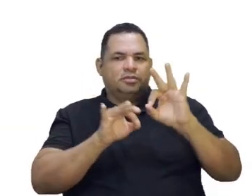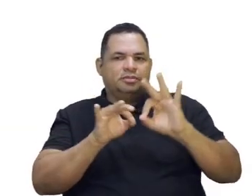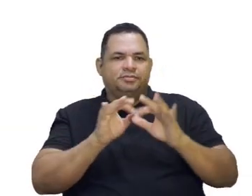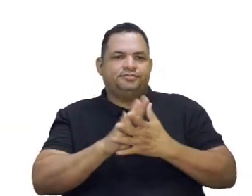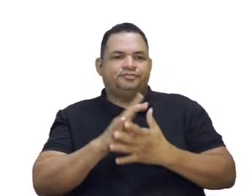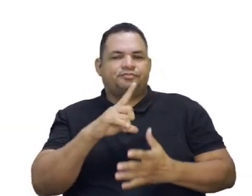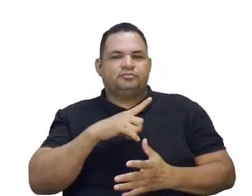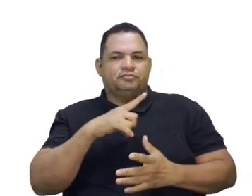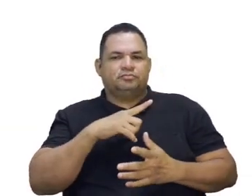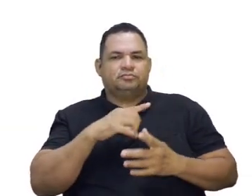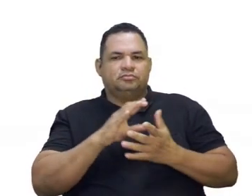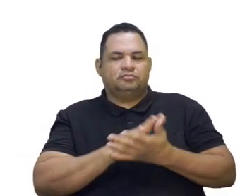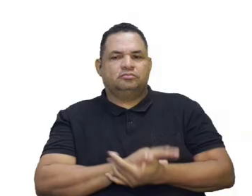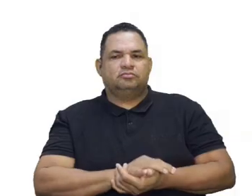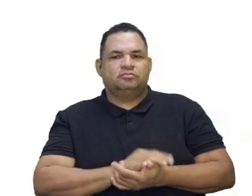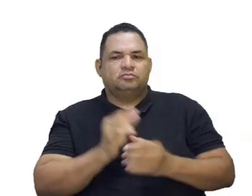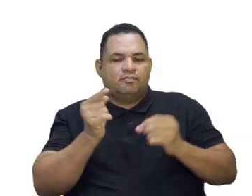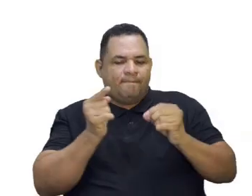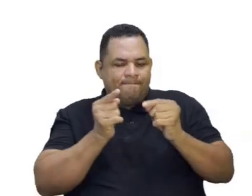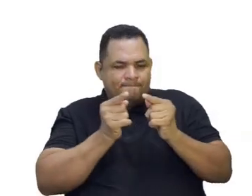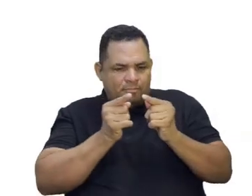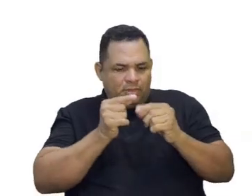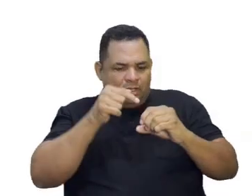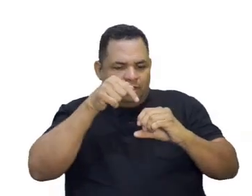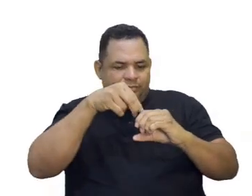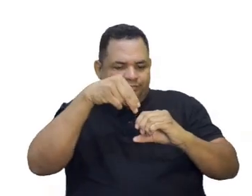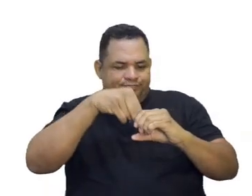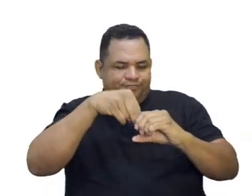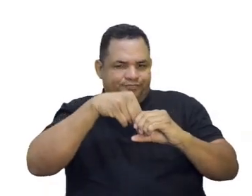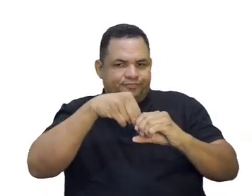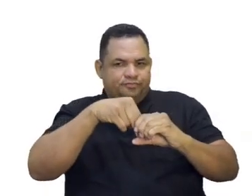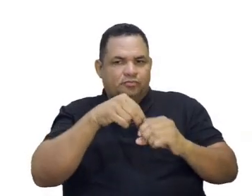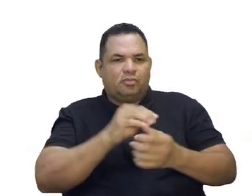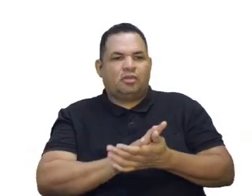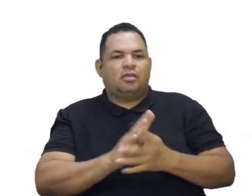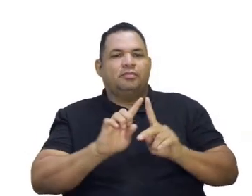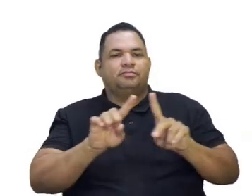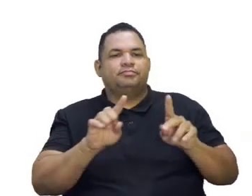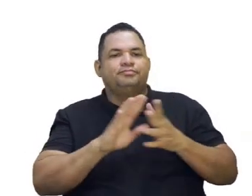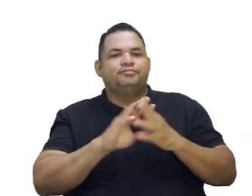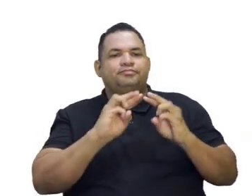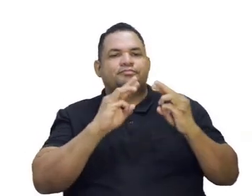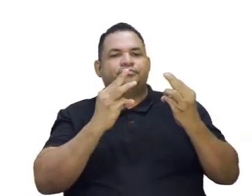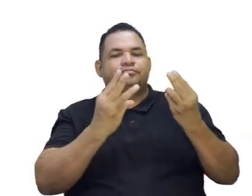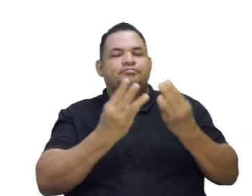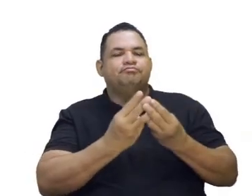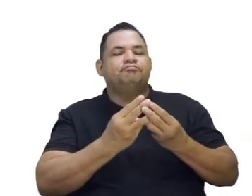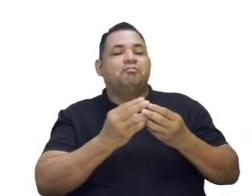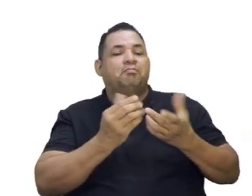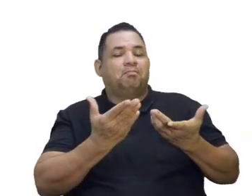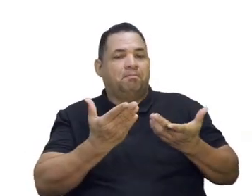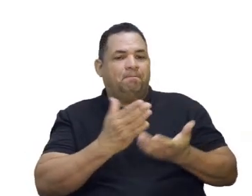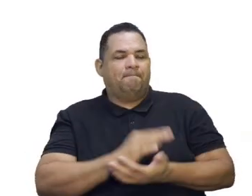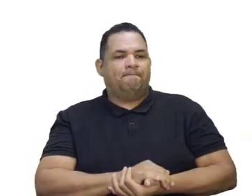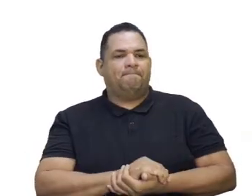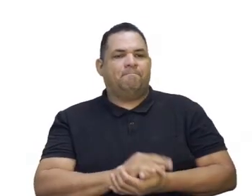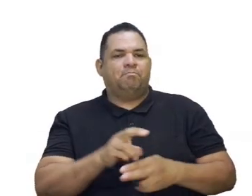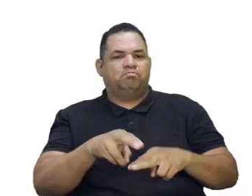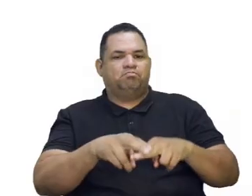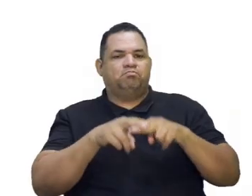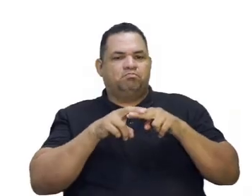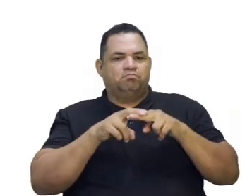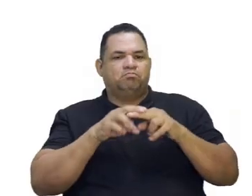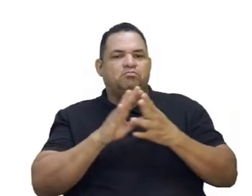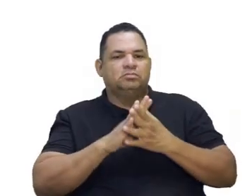ele possui um núcleo pequeno lá no centro, porém de massa considerável. Por isso que a gente